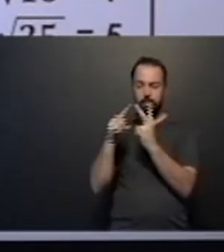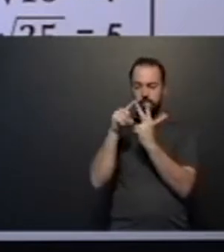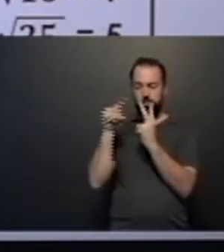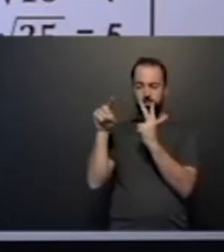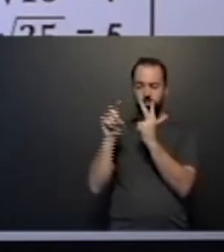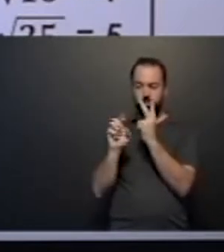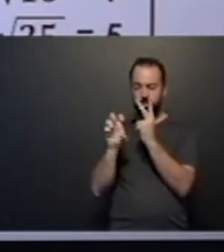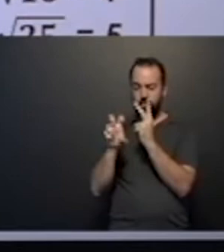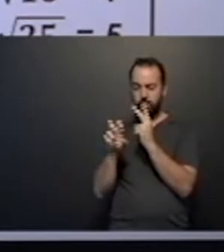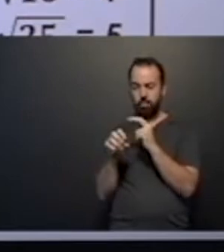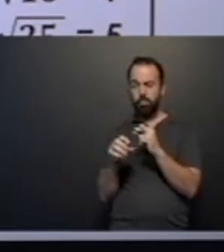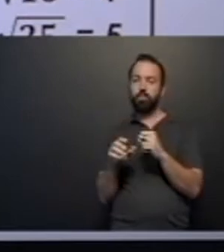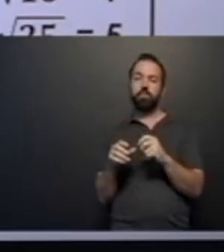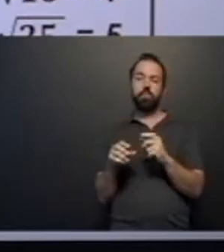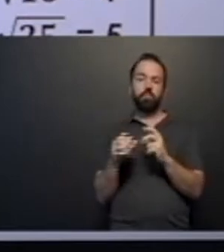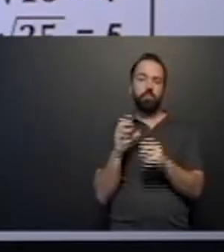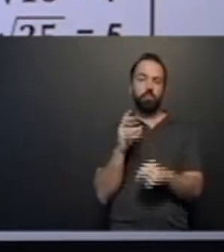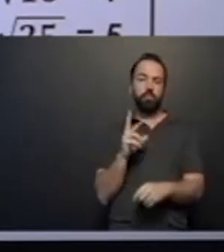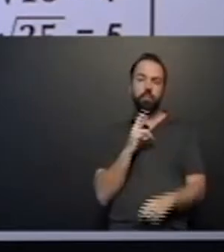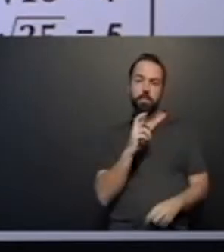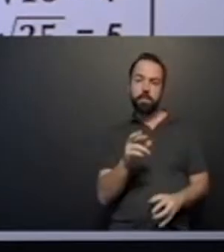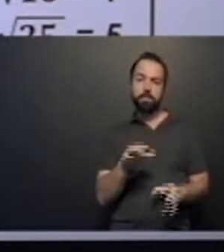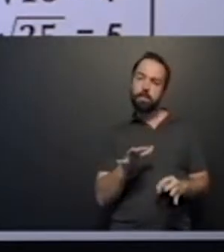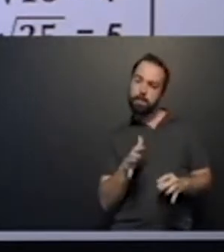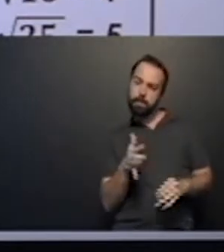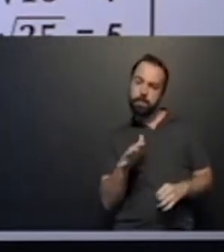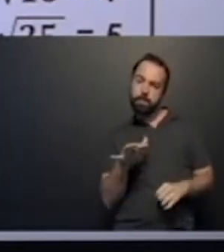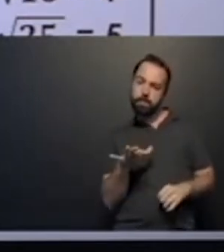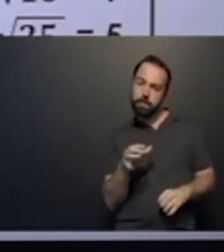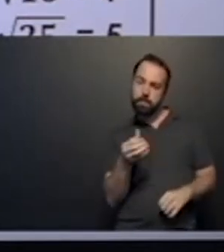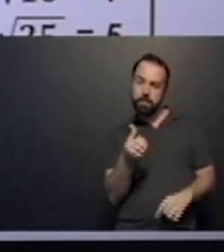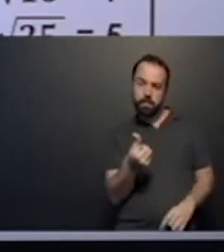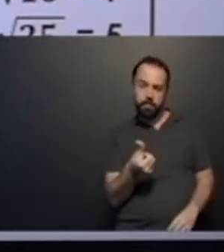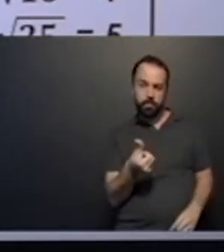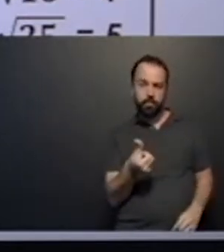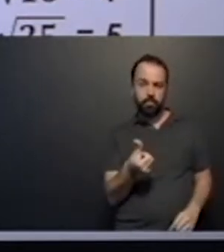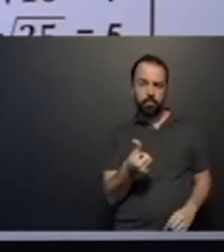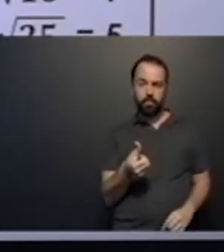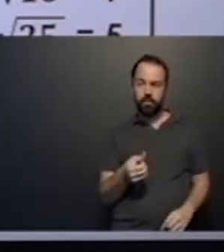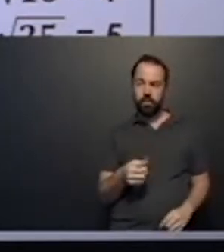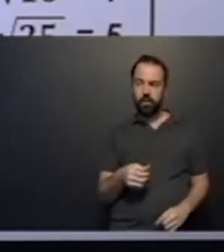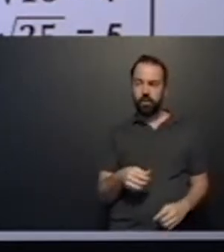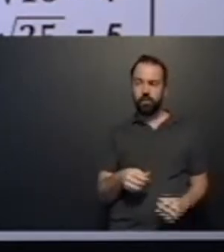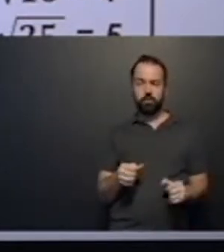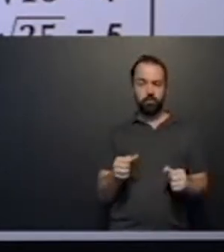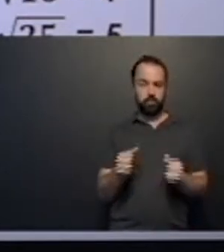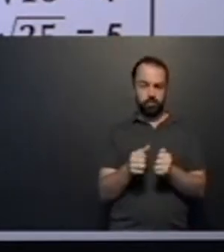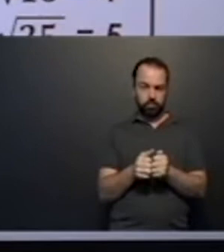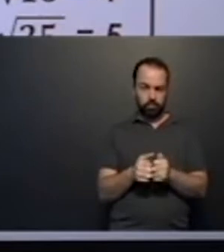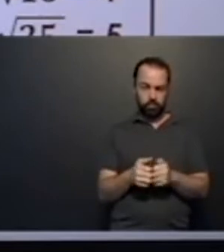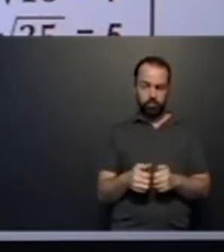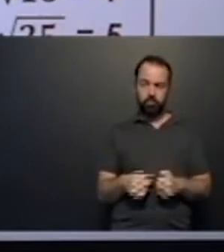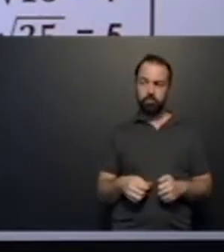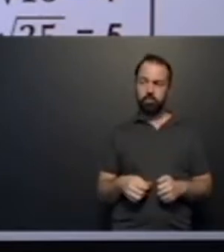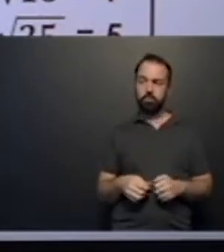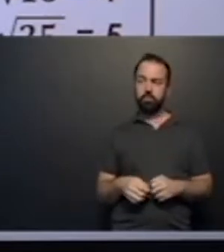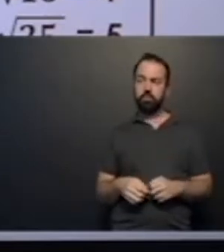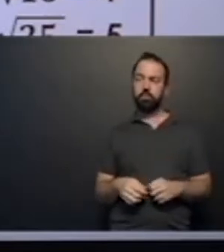é aproximadamente 6 é o que diz a pergunta o número inteiro mais próximo